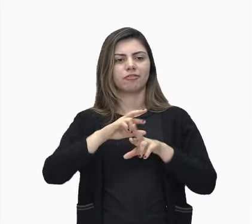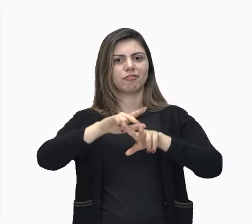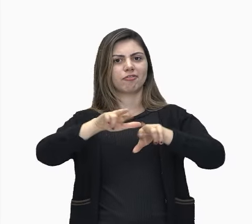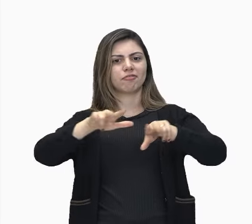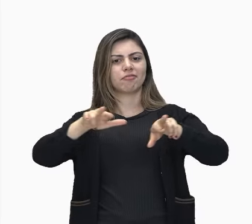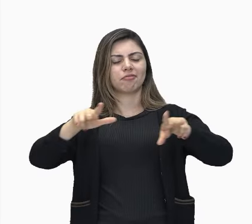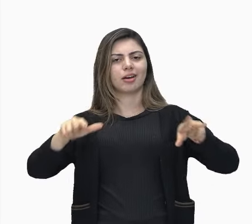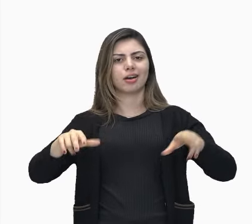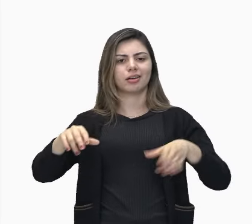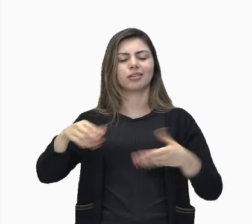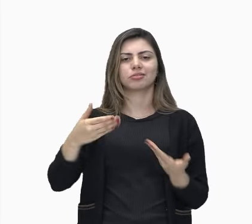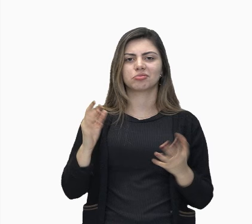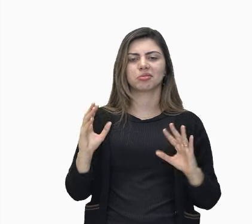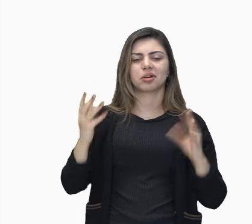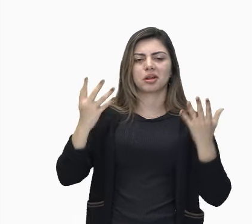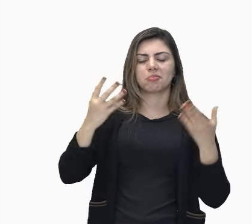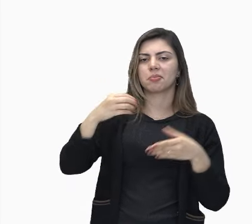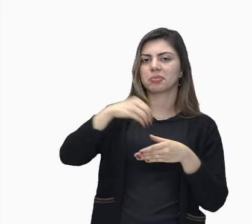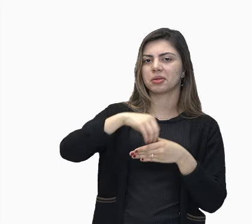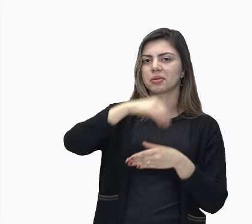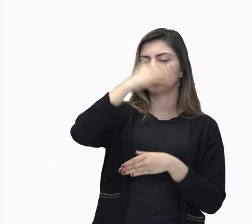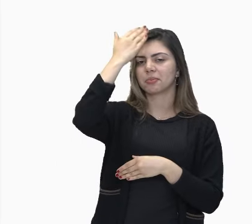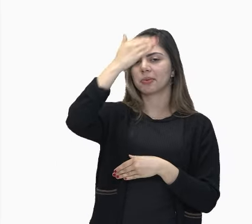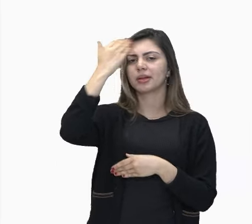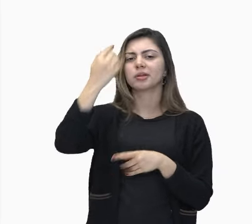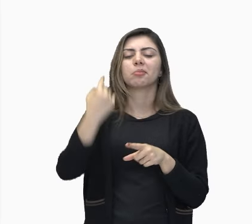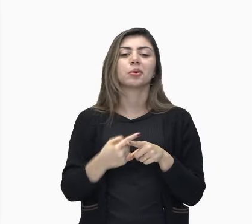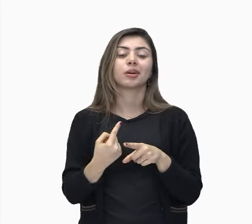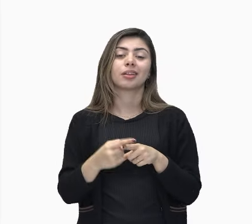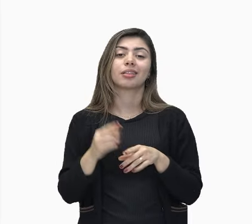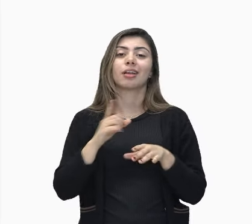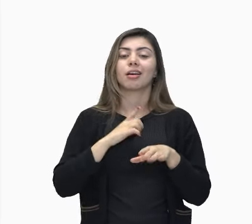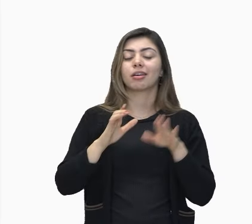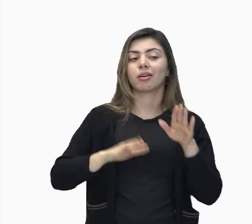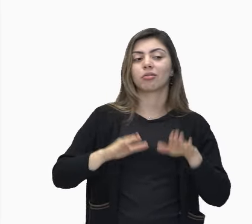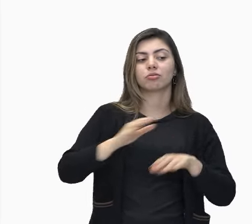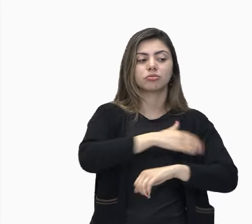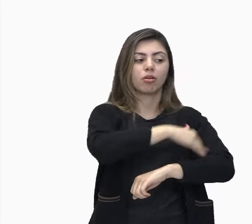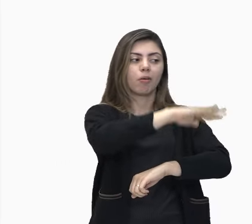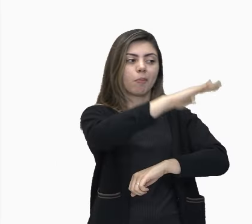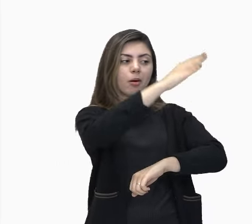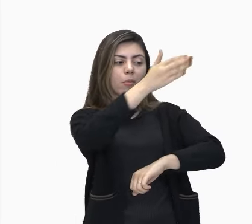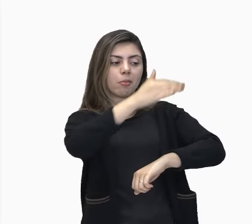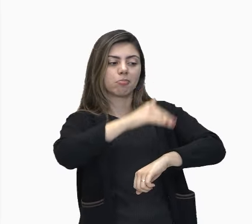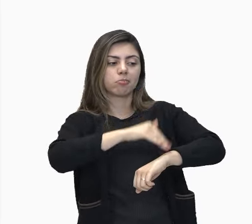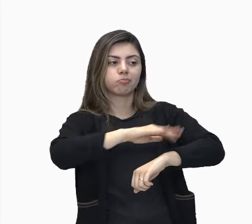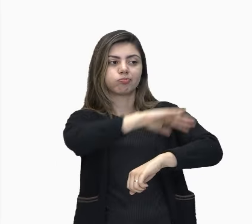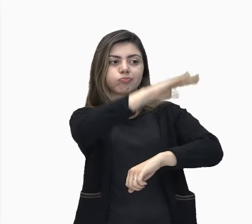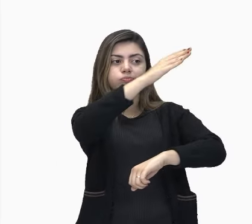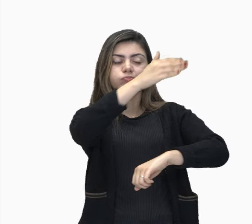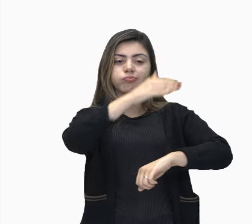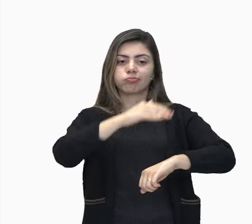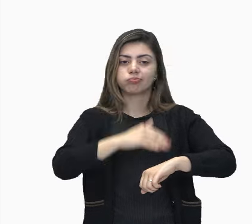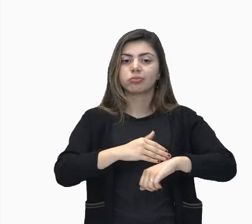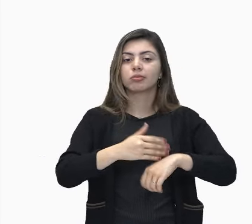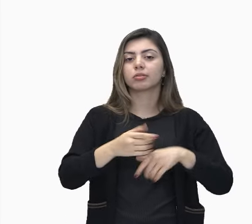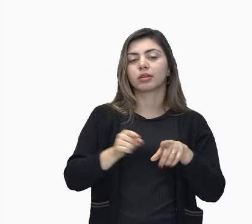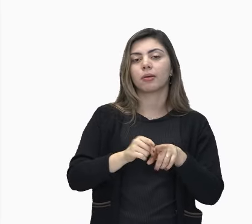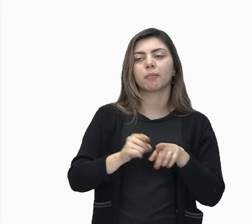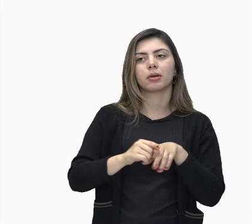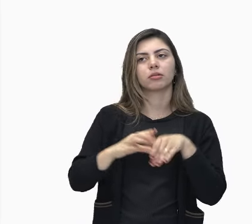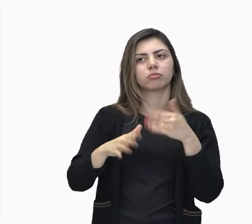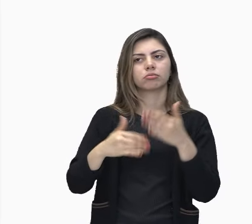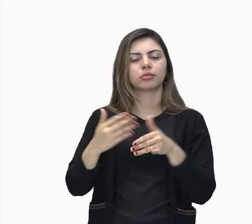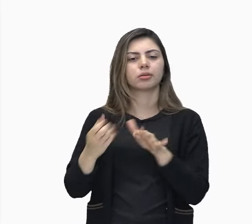acaba surgindo por conta, né, de áreas de relevo, áreas que acabaram surgindo por